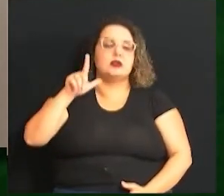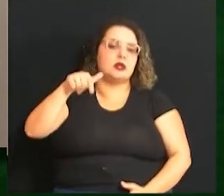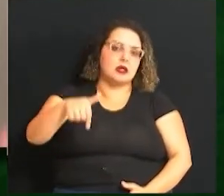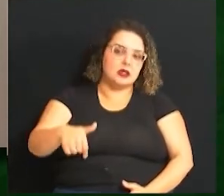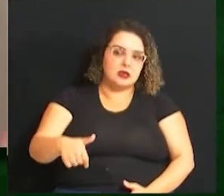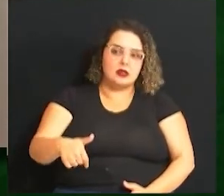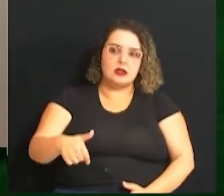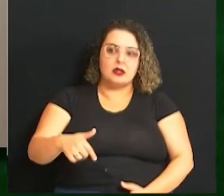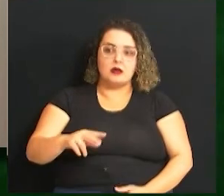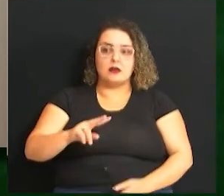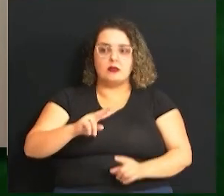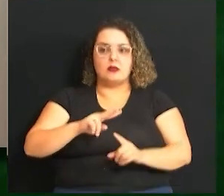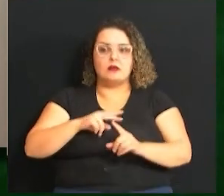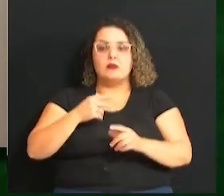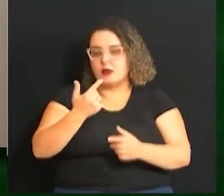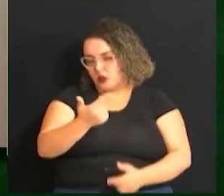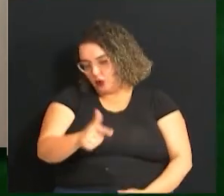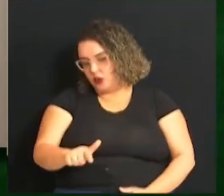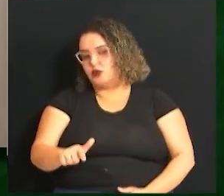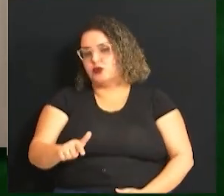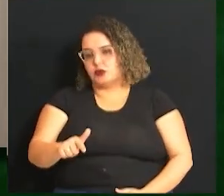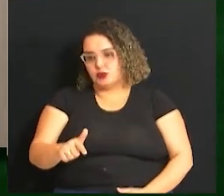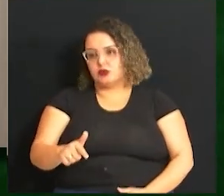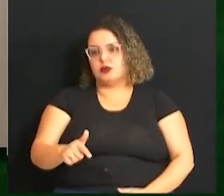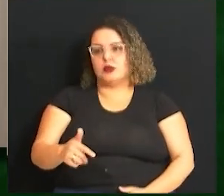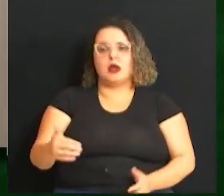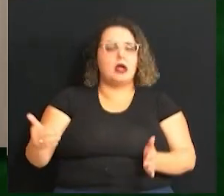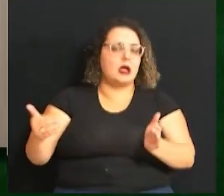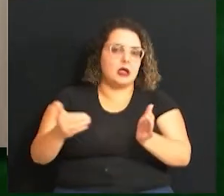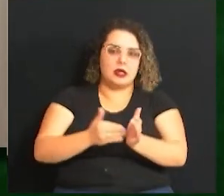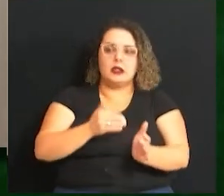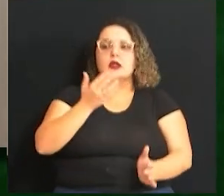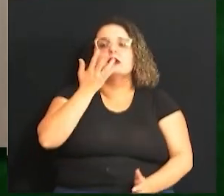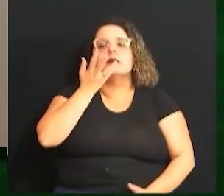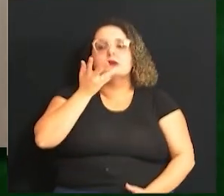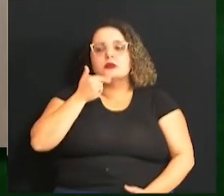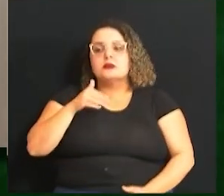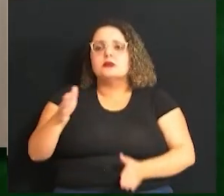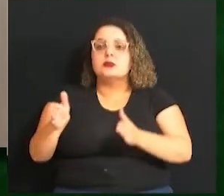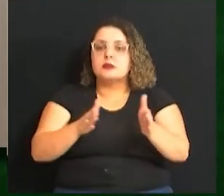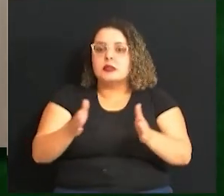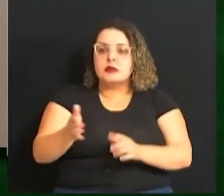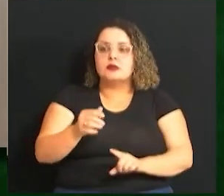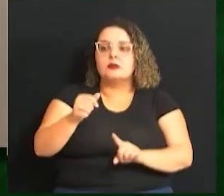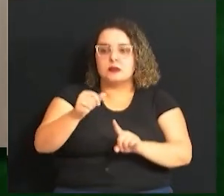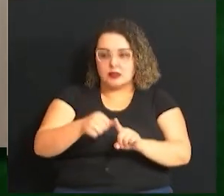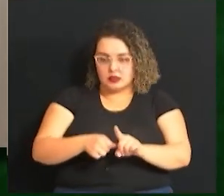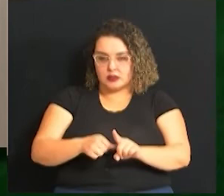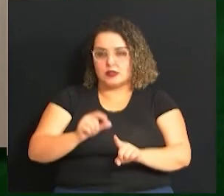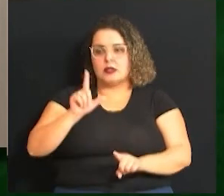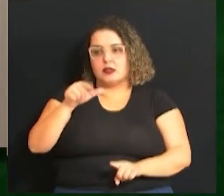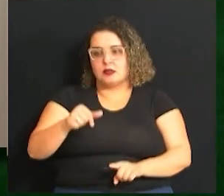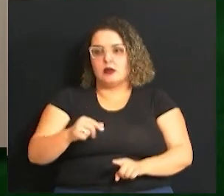aí você depois vai multiplicando, você mantém esse valor até a criança chegar no período